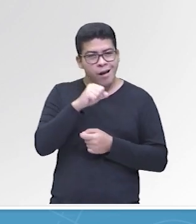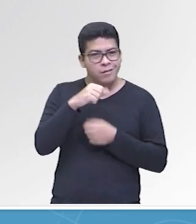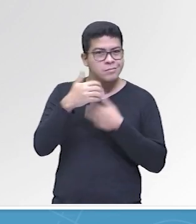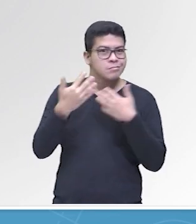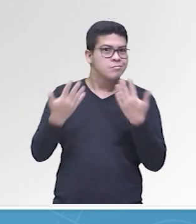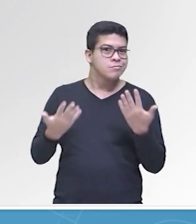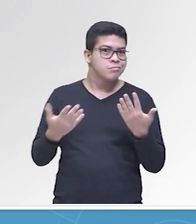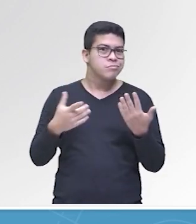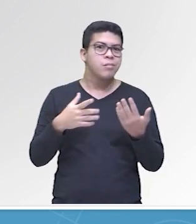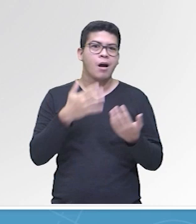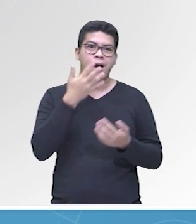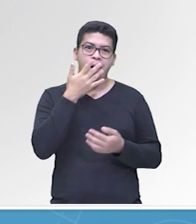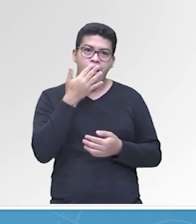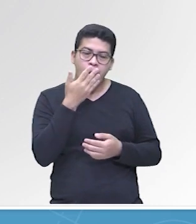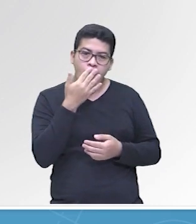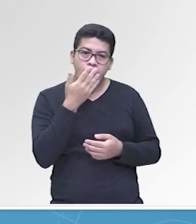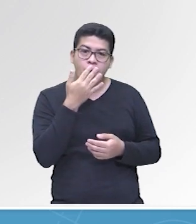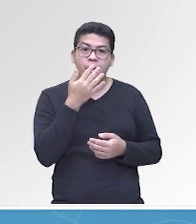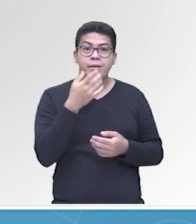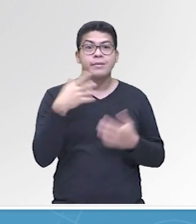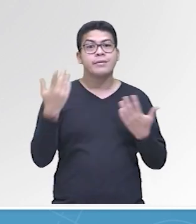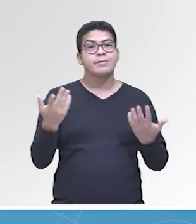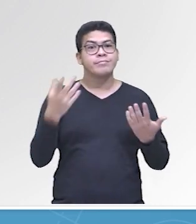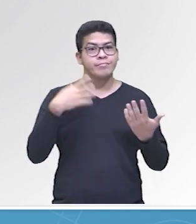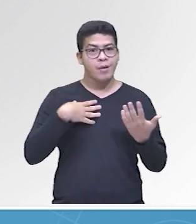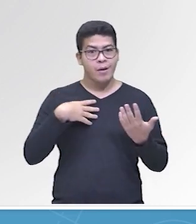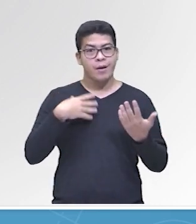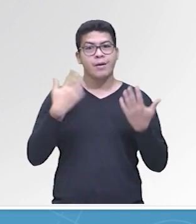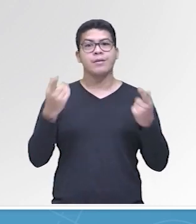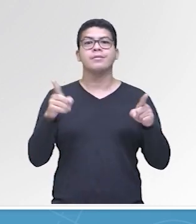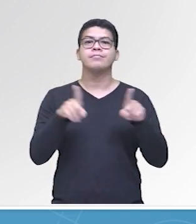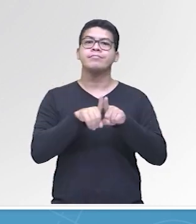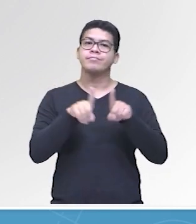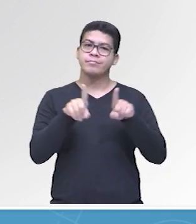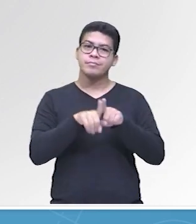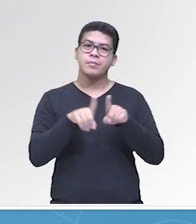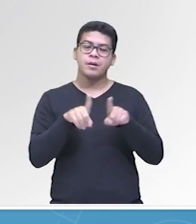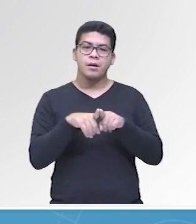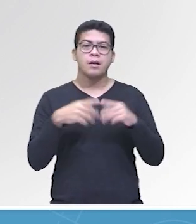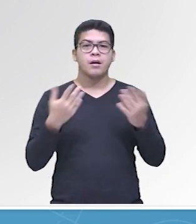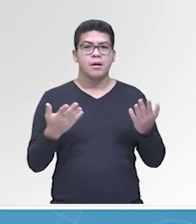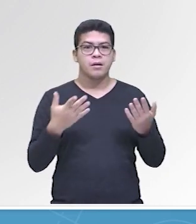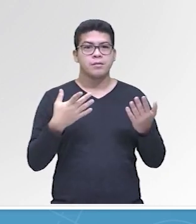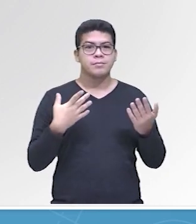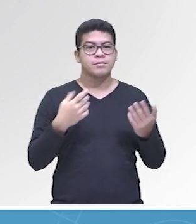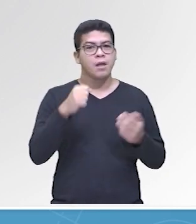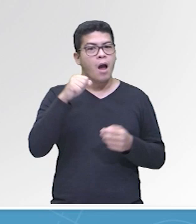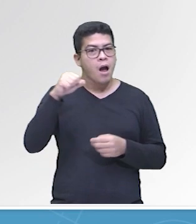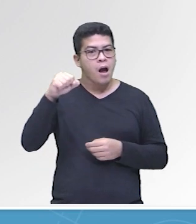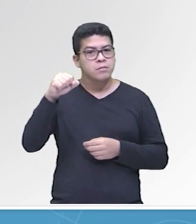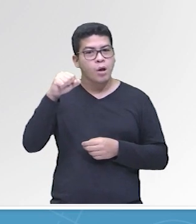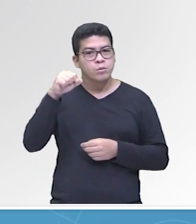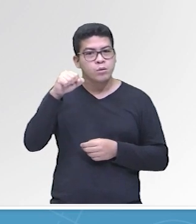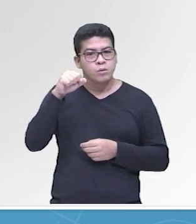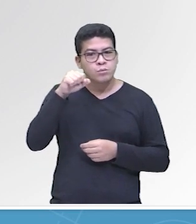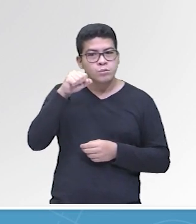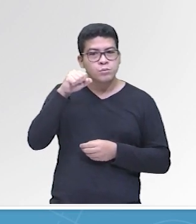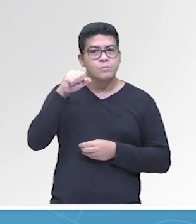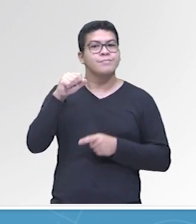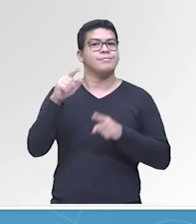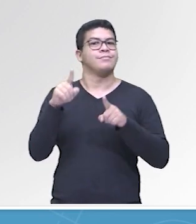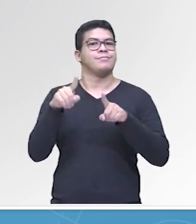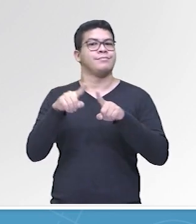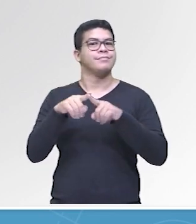deve aos plastos, né? E também trouxe outro exemplo aí de coloração, é a cenoura. Então, essas colorações,